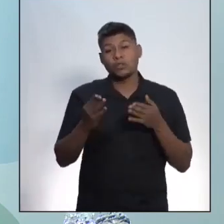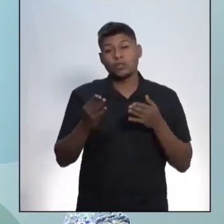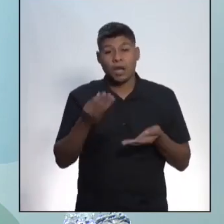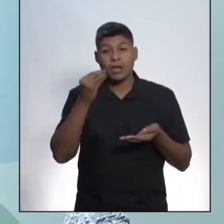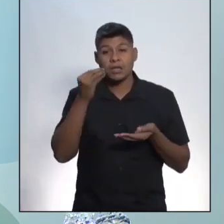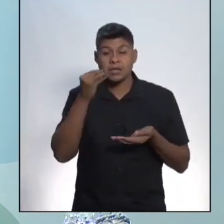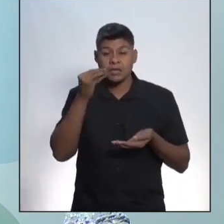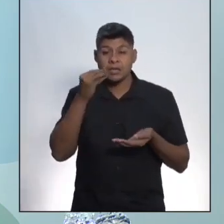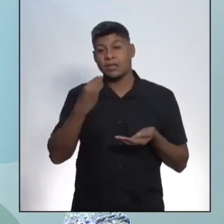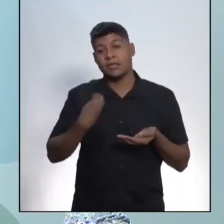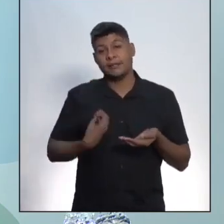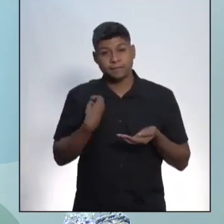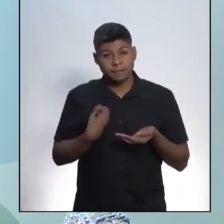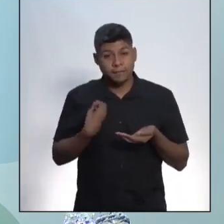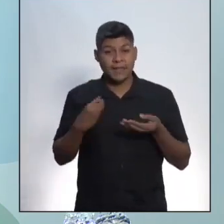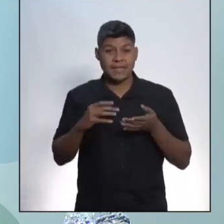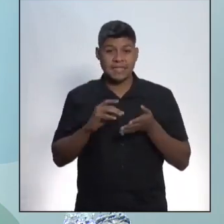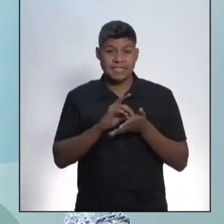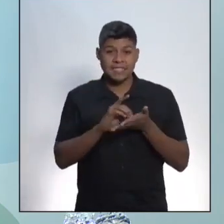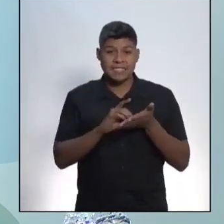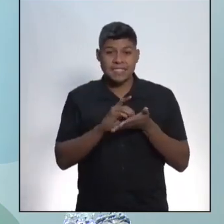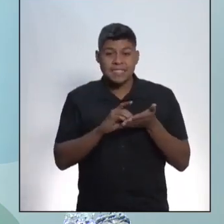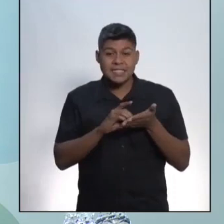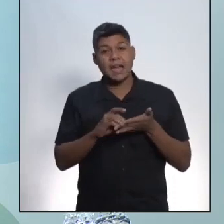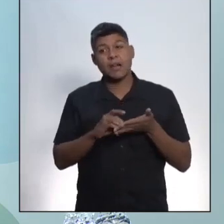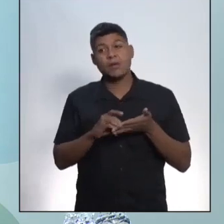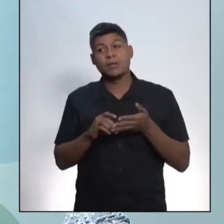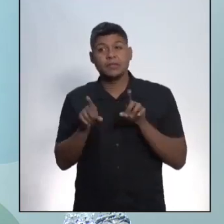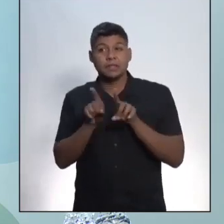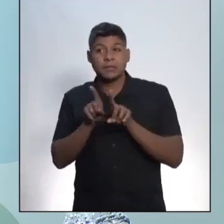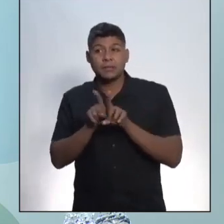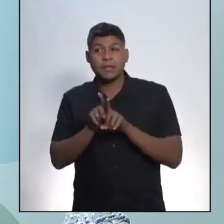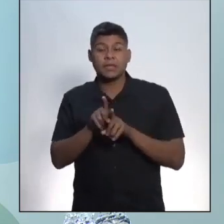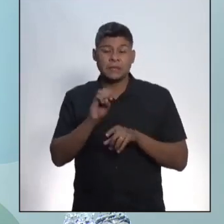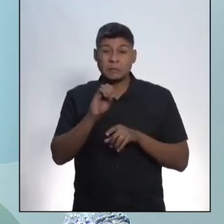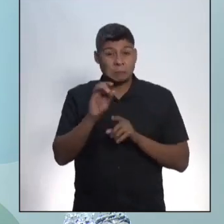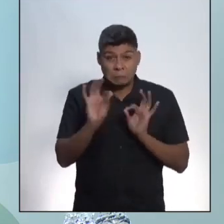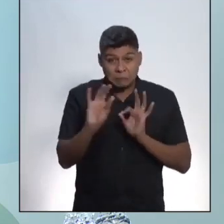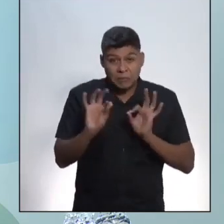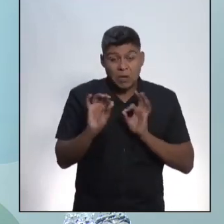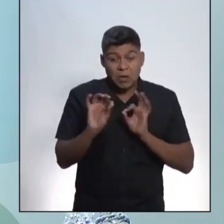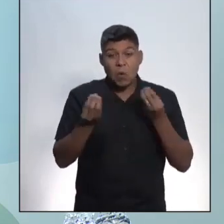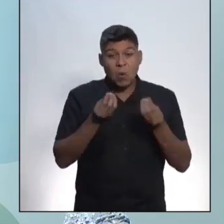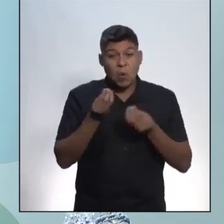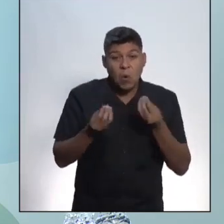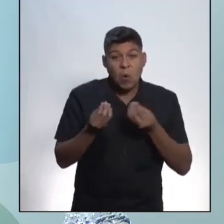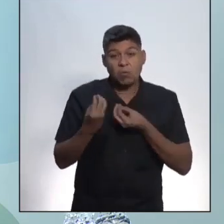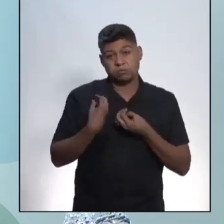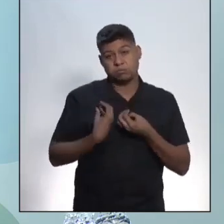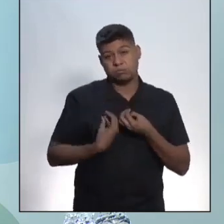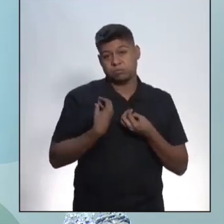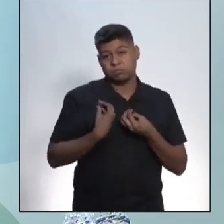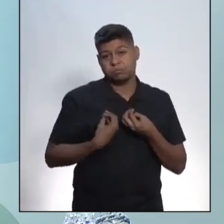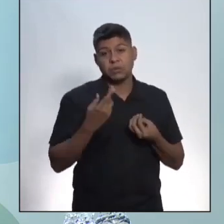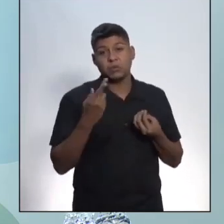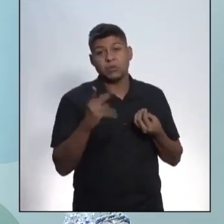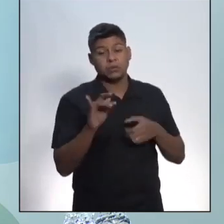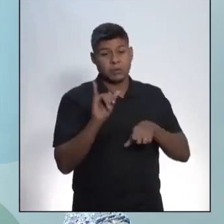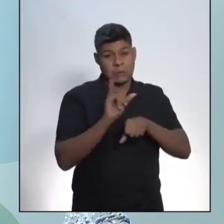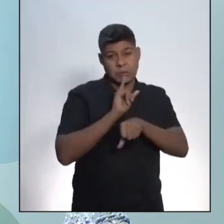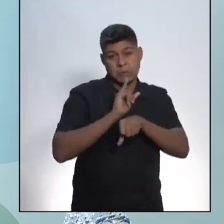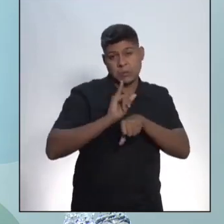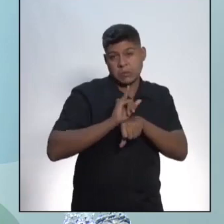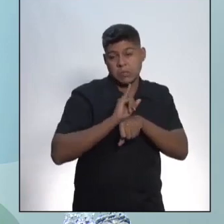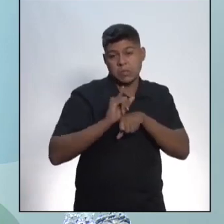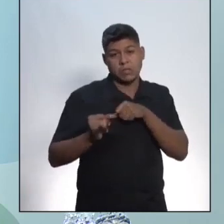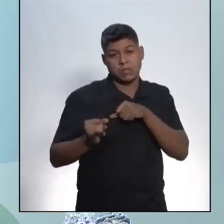um nativo digital, e se não, como que foi, como que tem sido as suas adequações